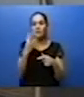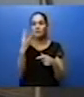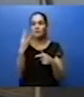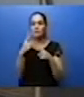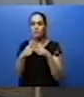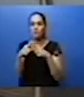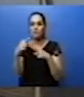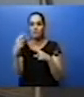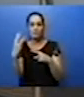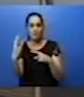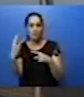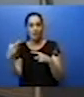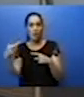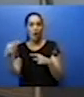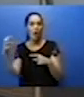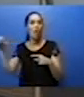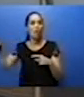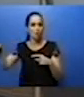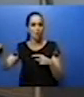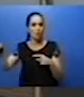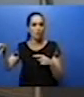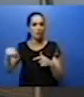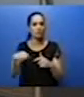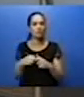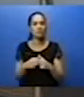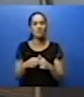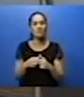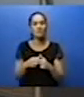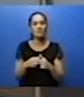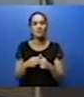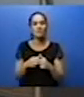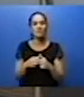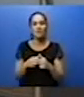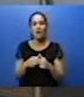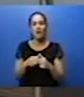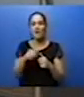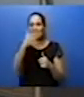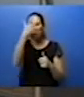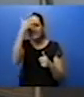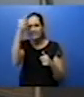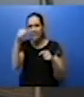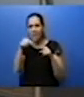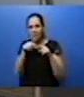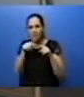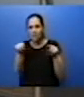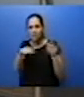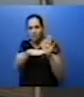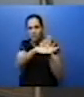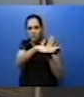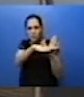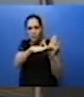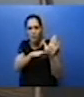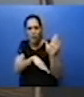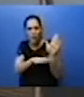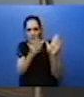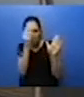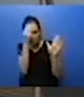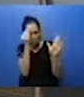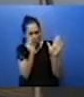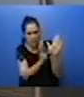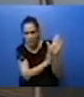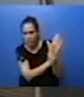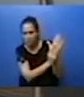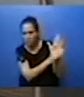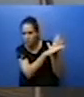esquece os numeradores é de vídeo desculpa esquece os denominadores